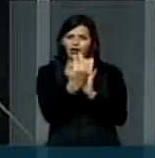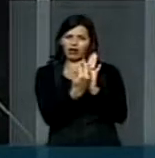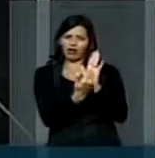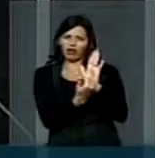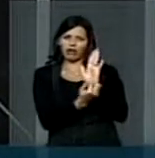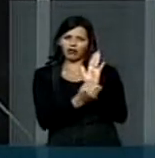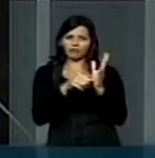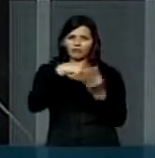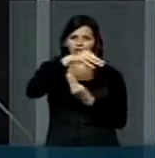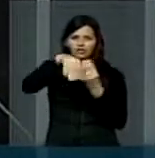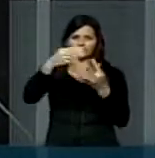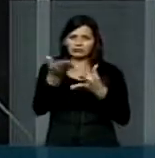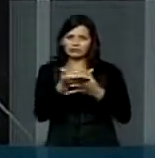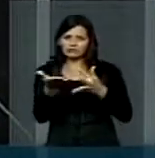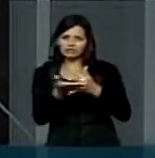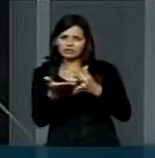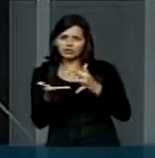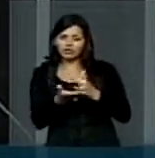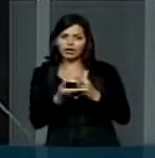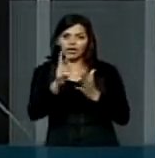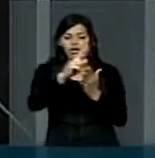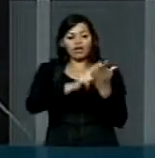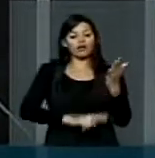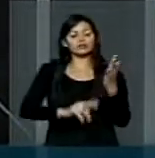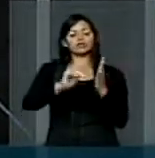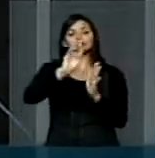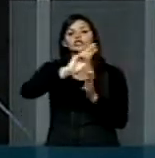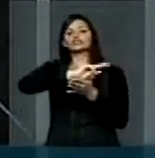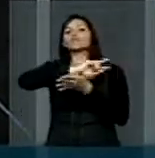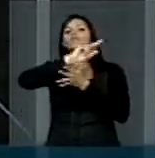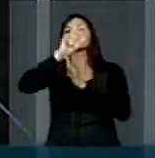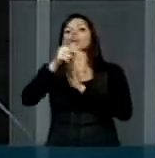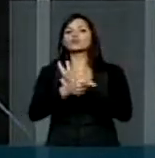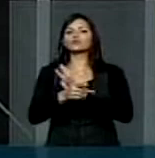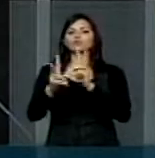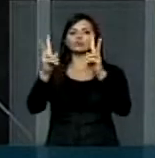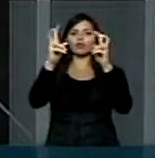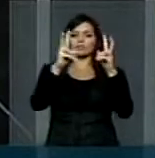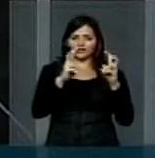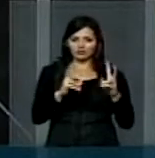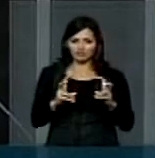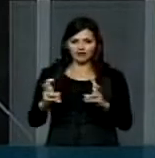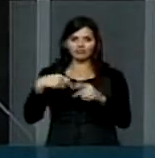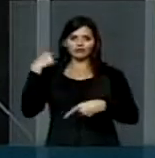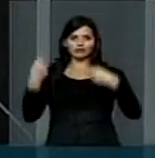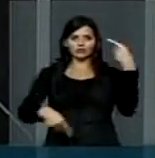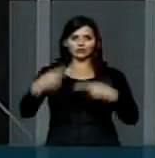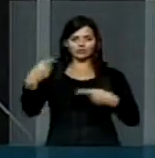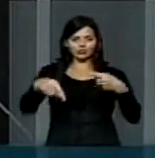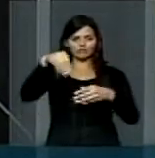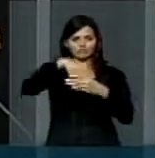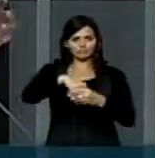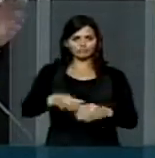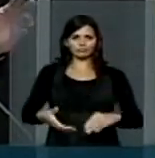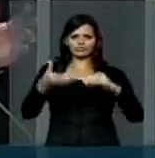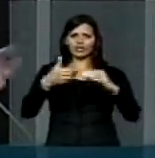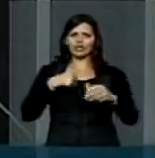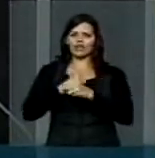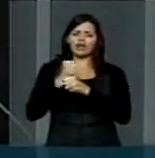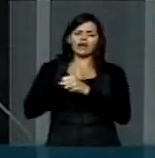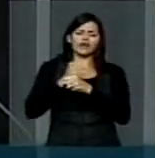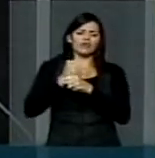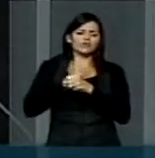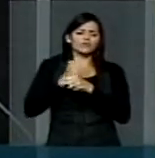diversos temas que estão sendo discutidos e debatidos nesta casa ao longo